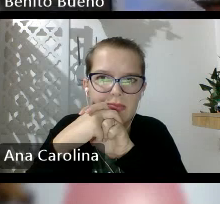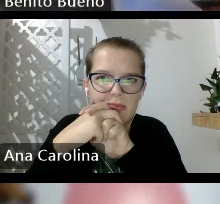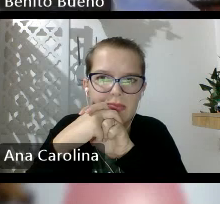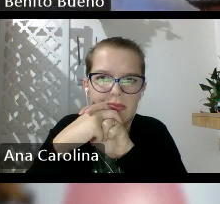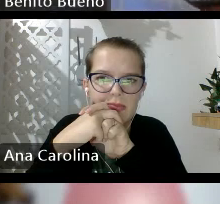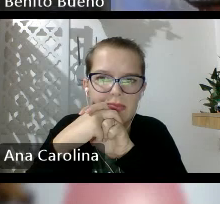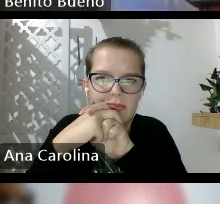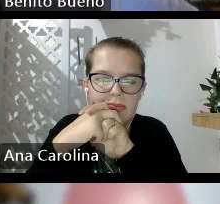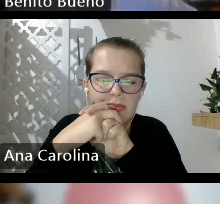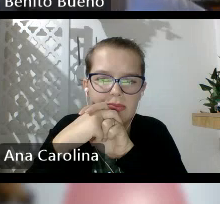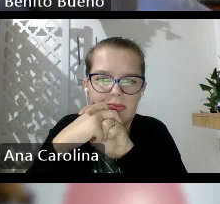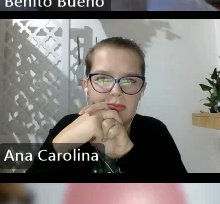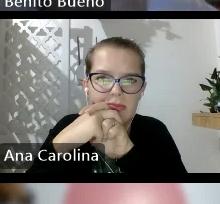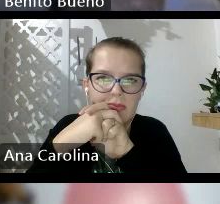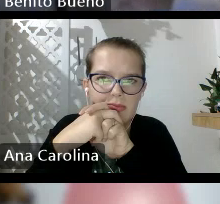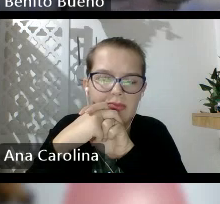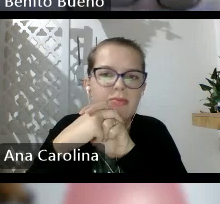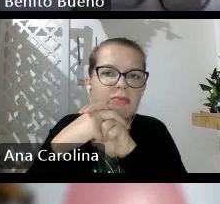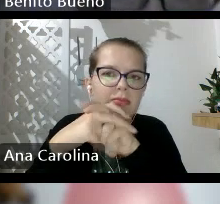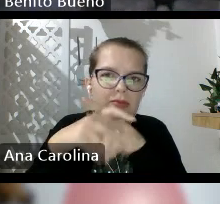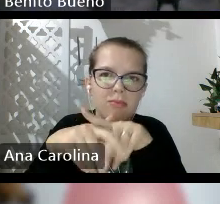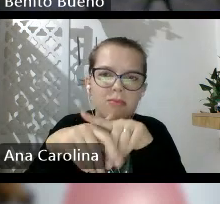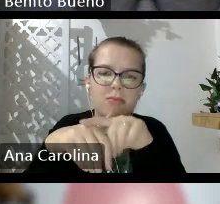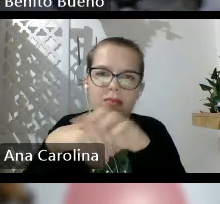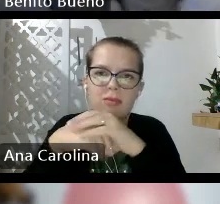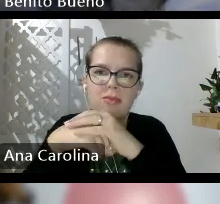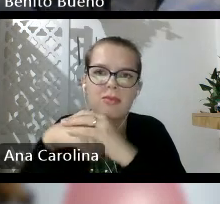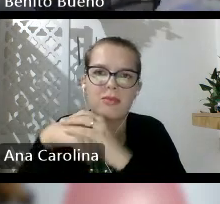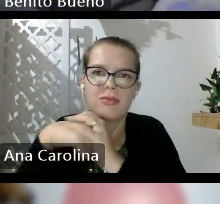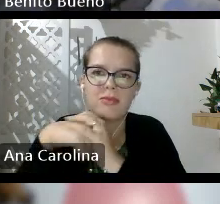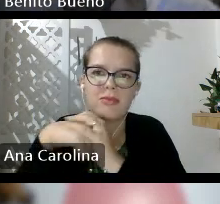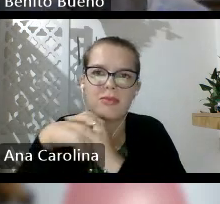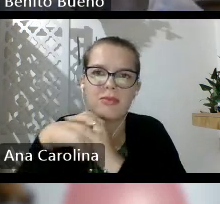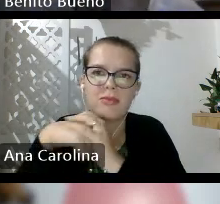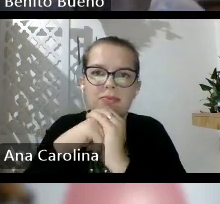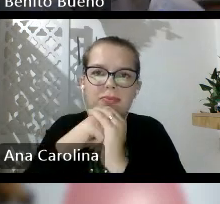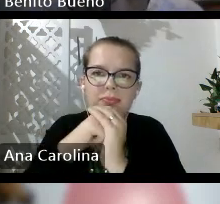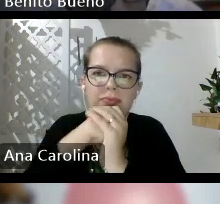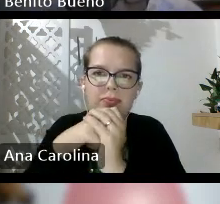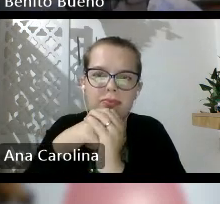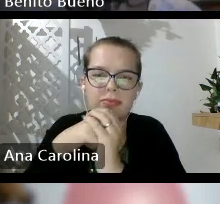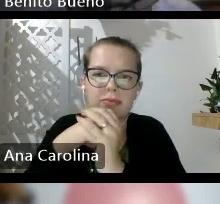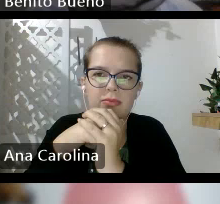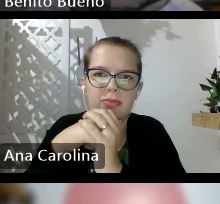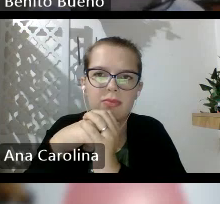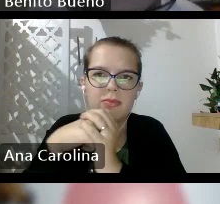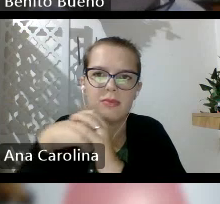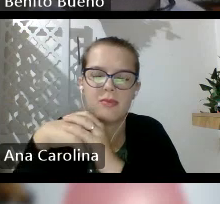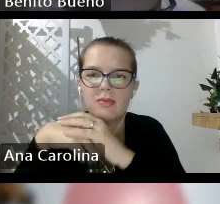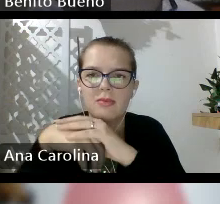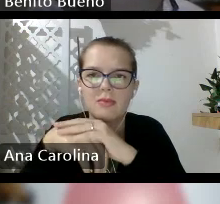tinha menos ergonomia para trabalhar. Então, a construtora começou a avaliar essas